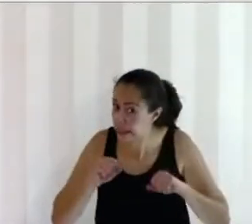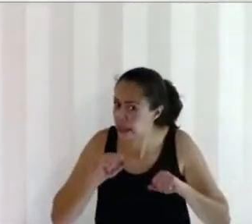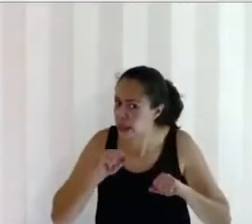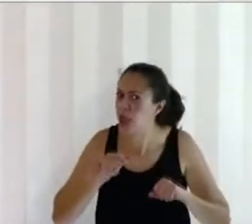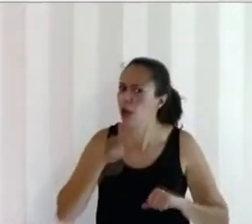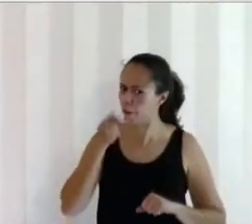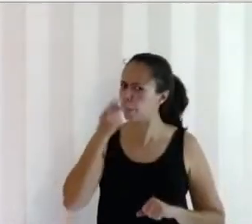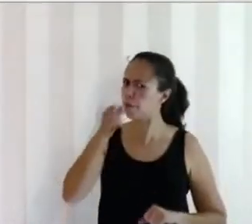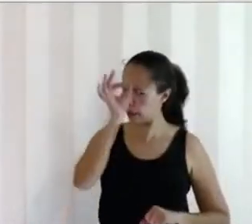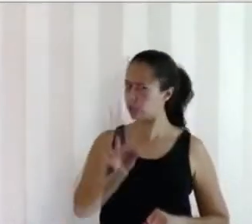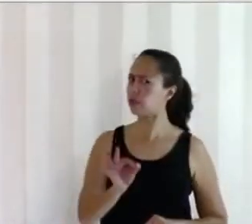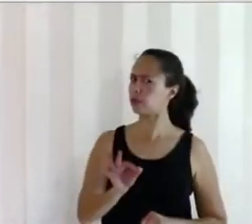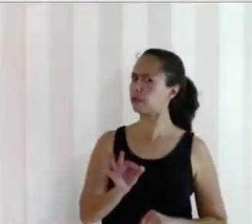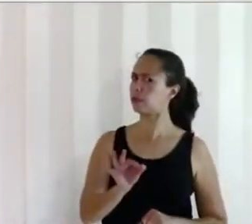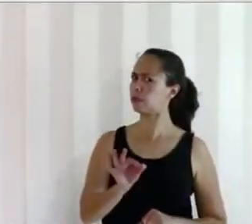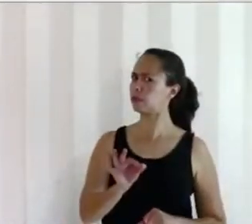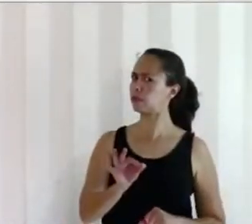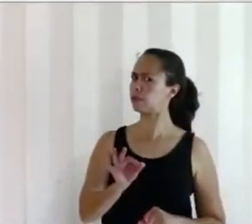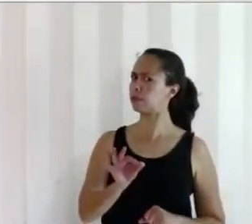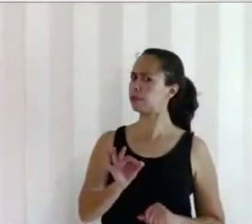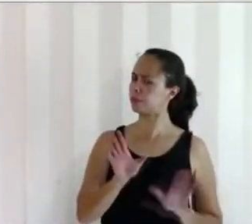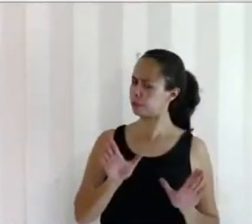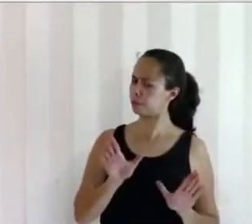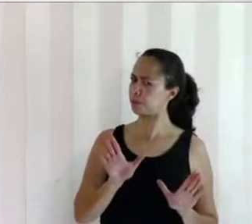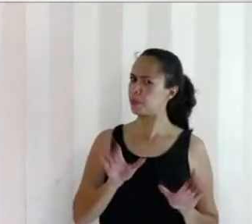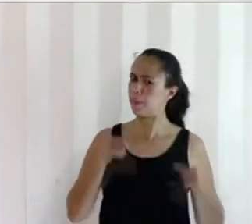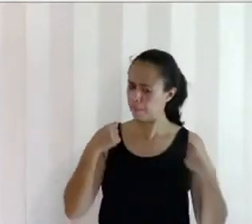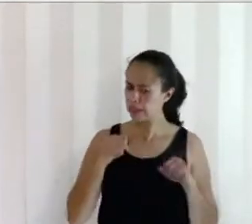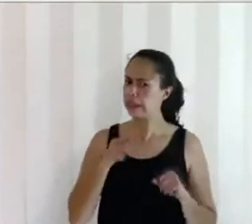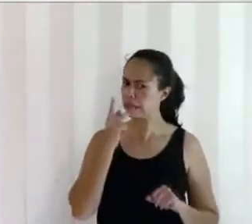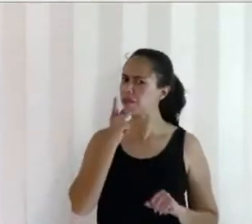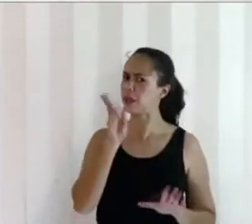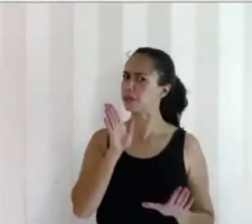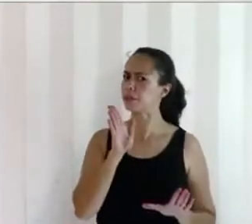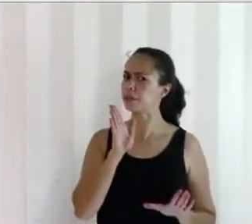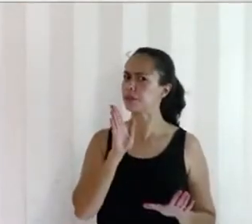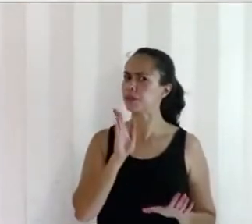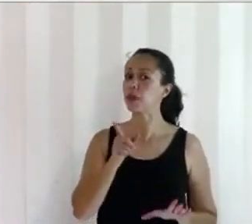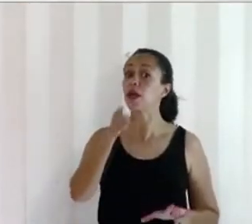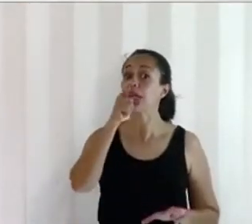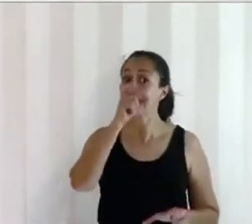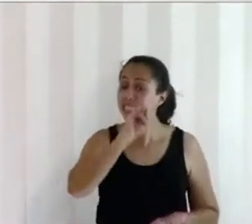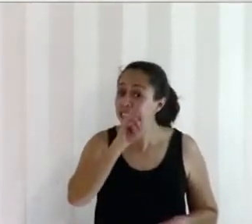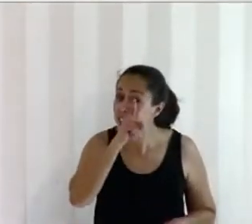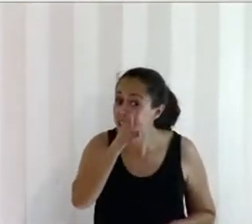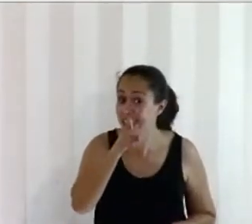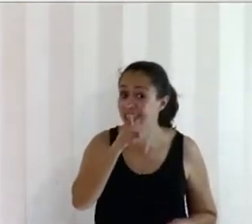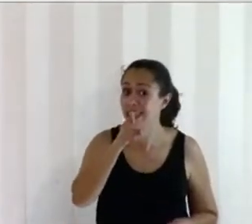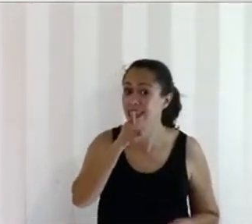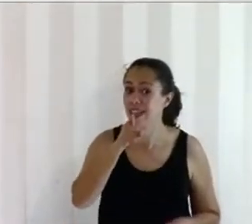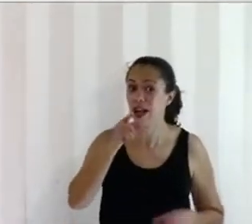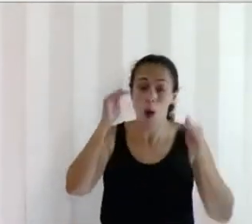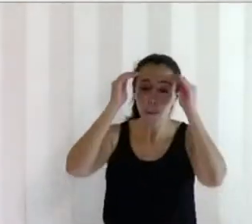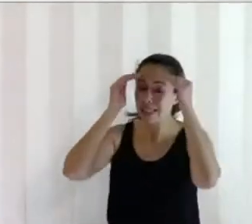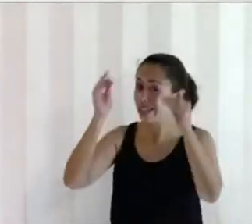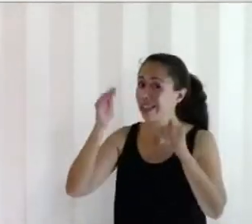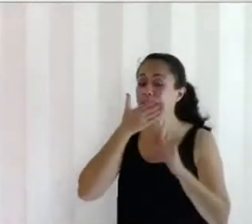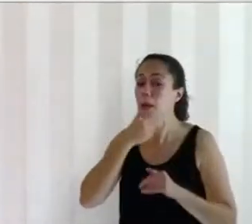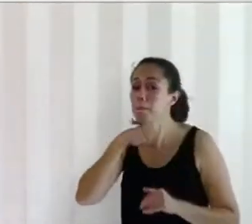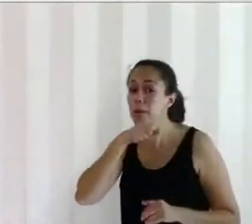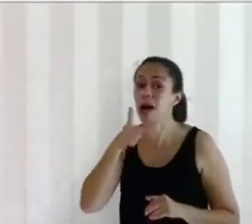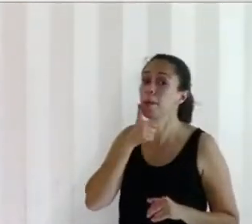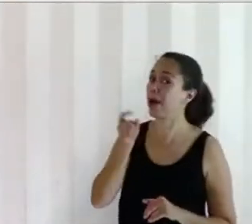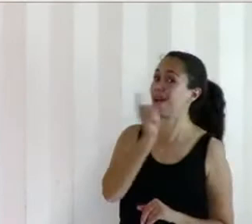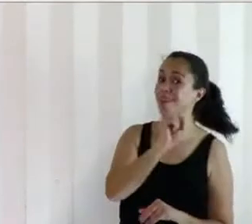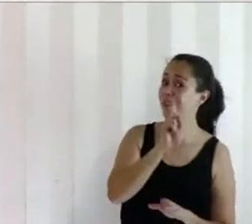se você tiver outros deuses diante de ti, se você tomar o santo nome de Deus em vão, se você não guardar o dia do Senhor,